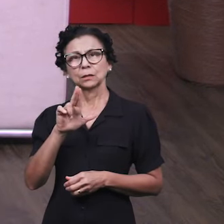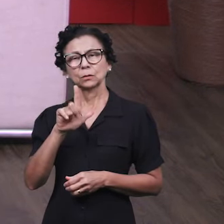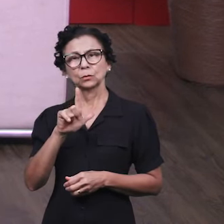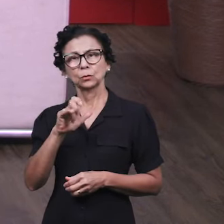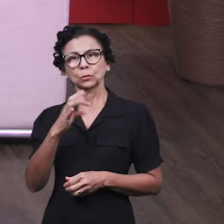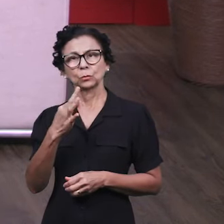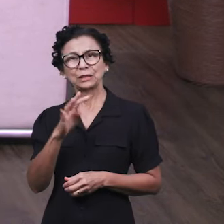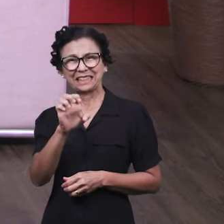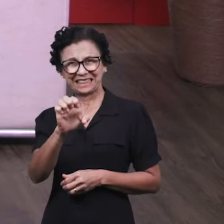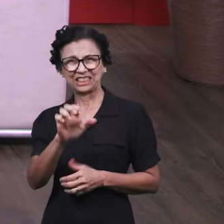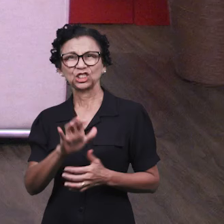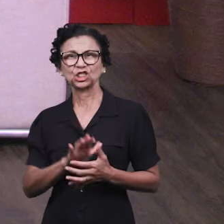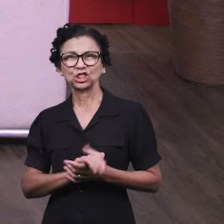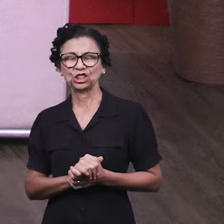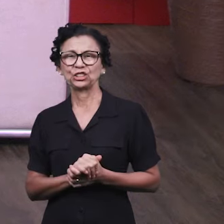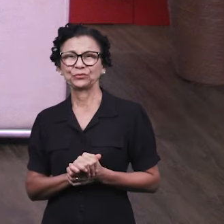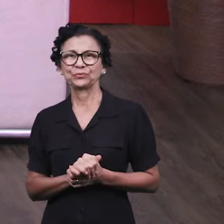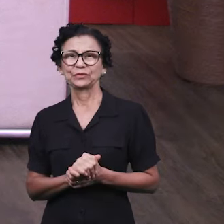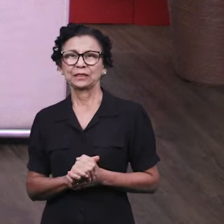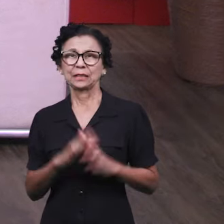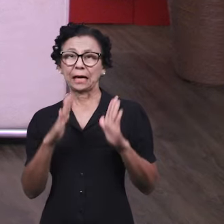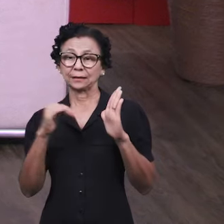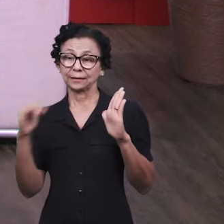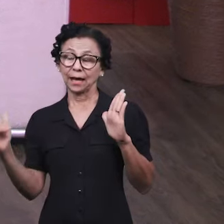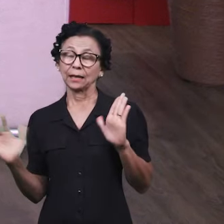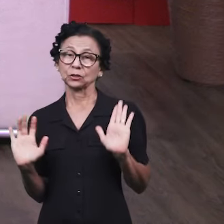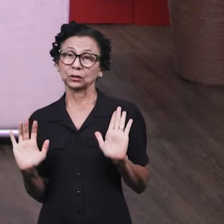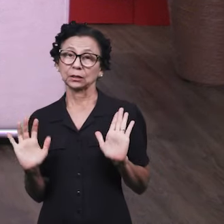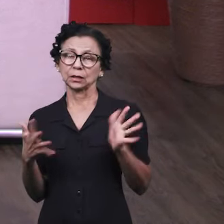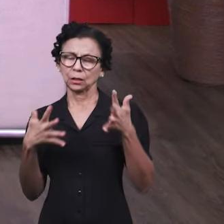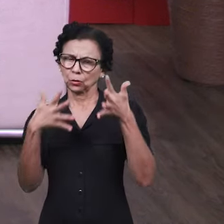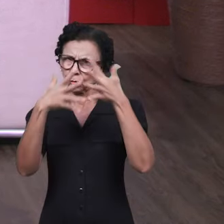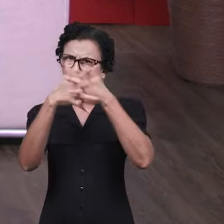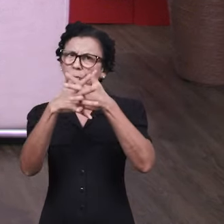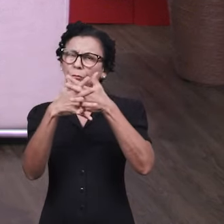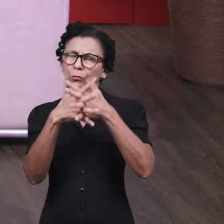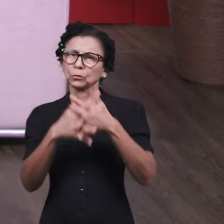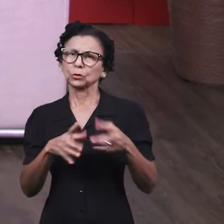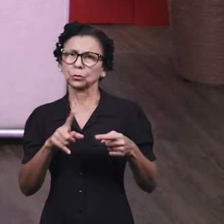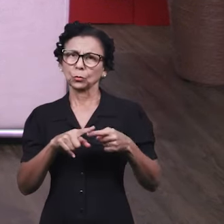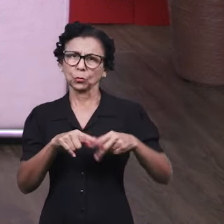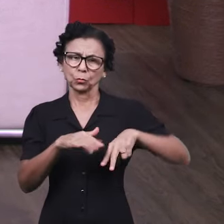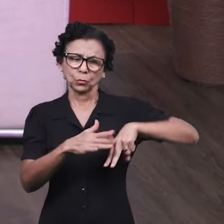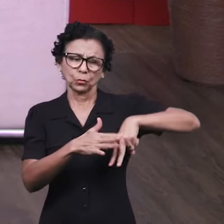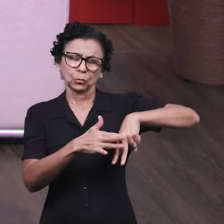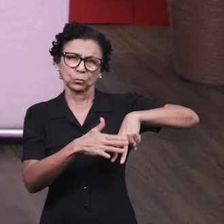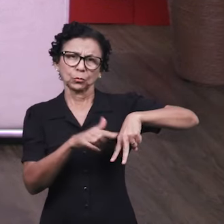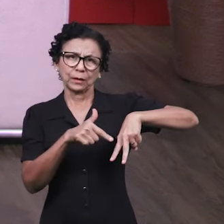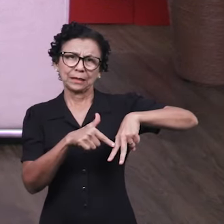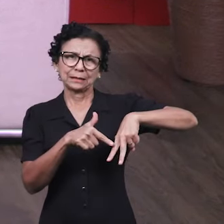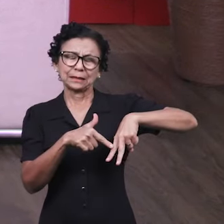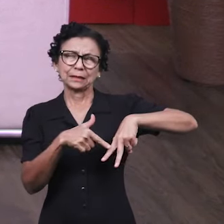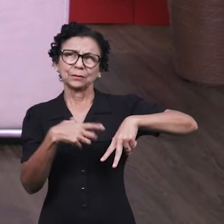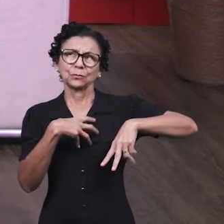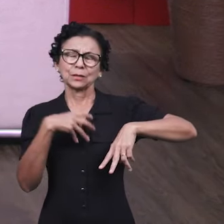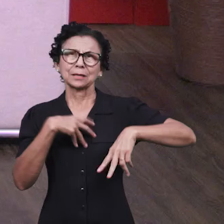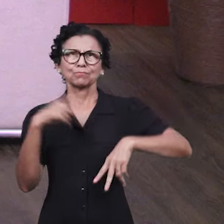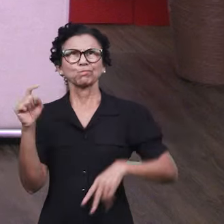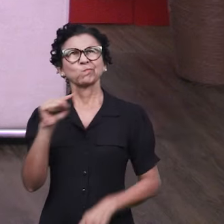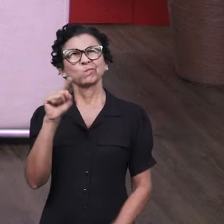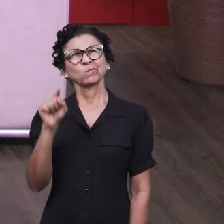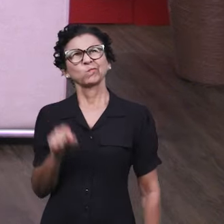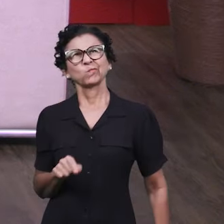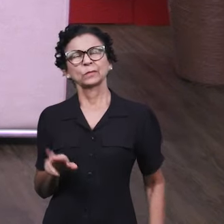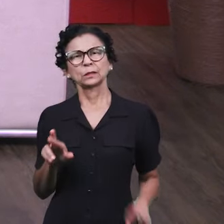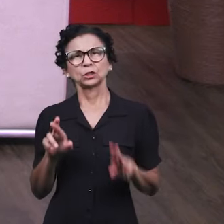afecção estética bem confundida com a com lipedema eh só que o lipedema tem um sintoma diferente